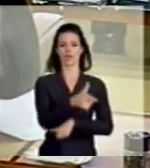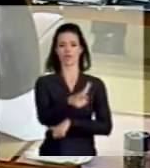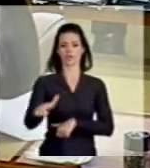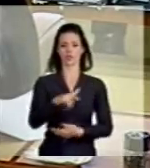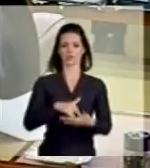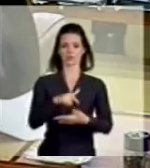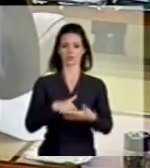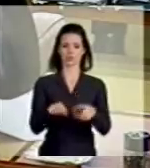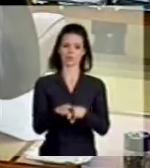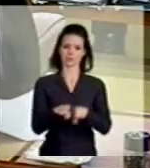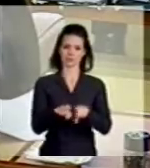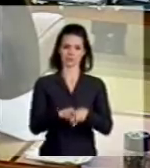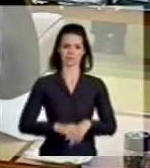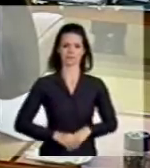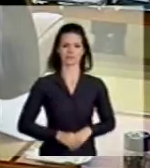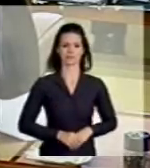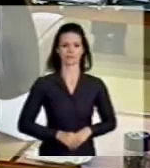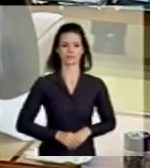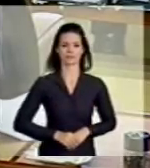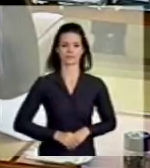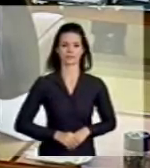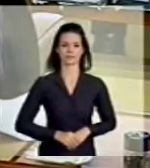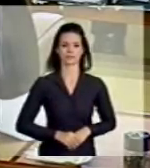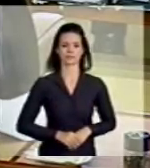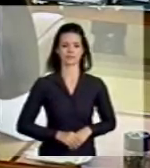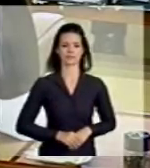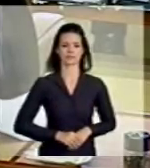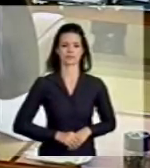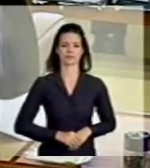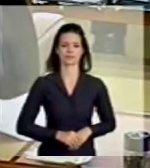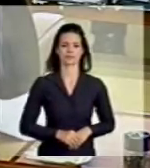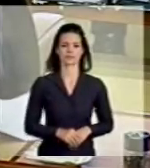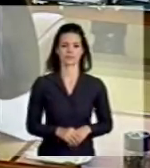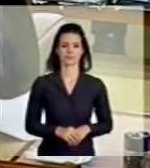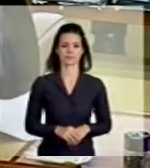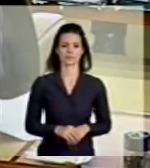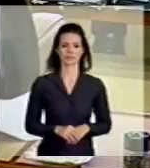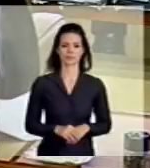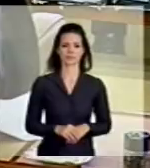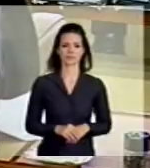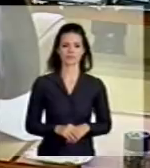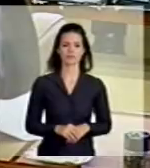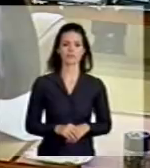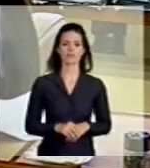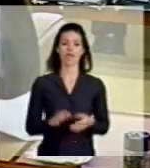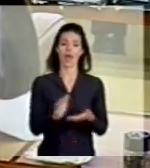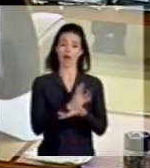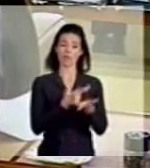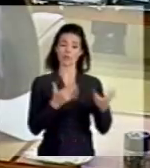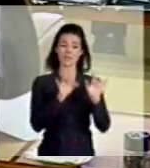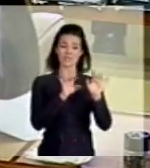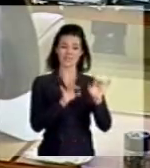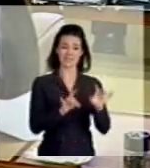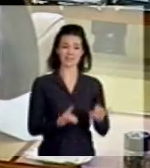entre particulares, por exemplo. De mais a mais, salvo situações excepcionalíssimas dispostas no artigo 110 da